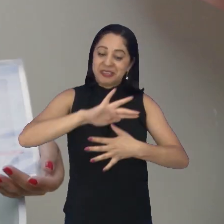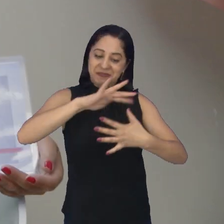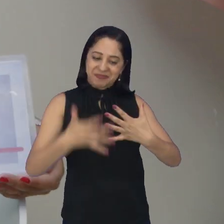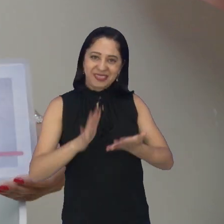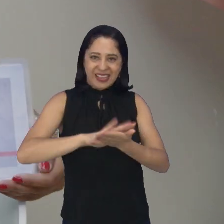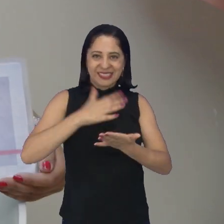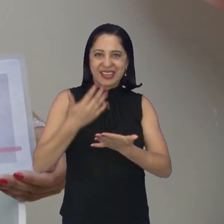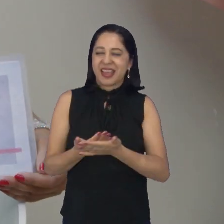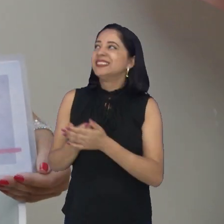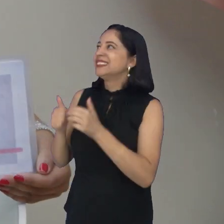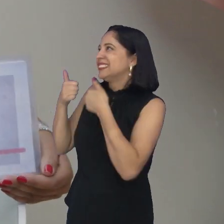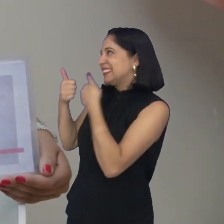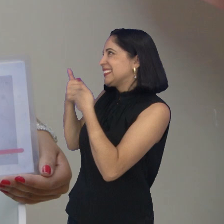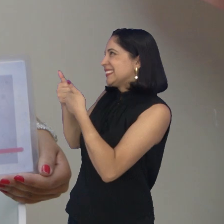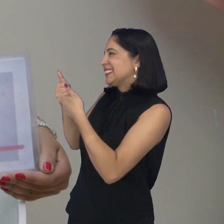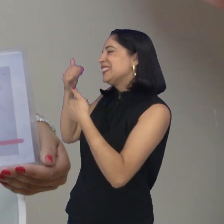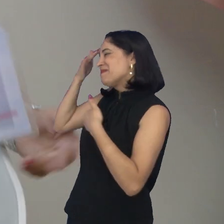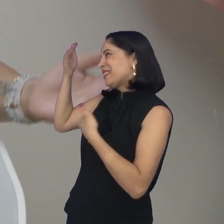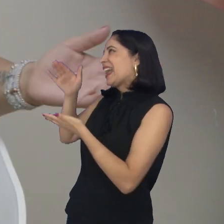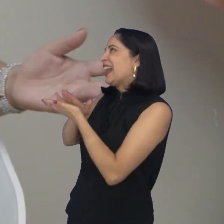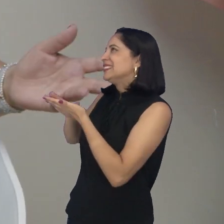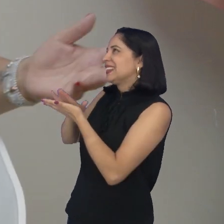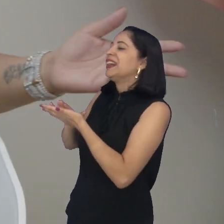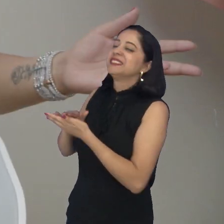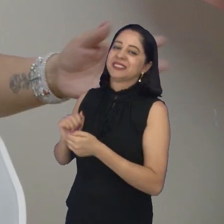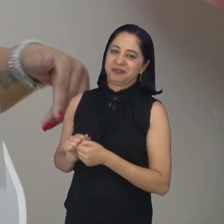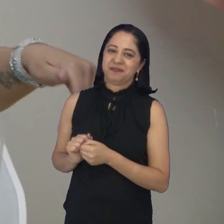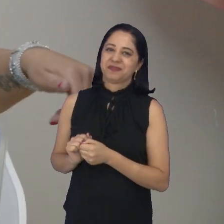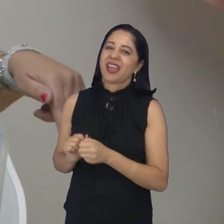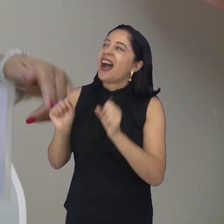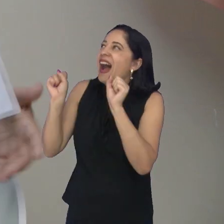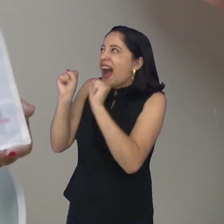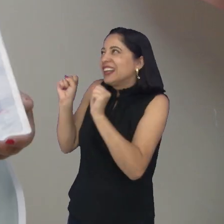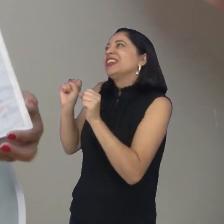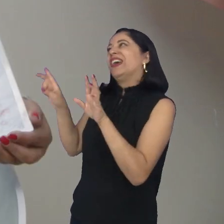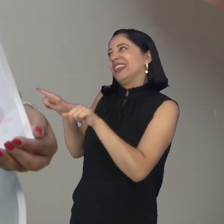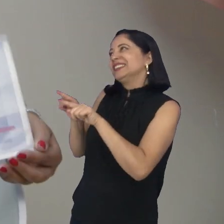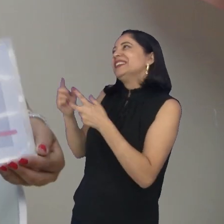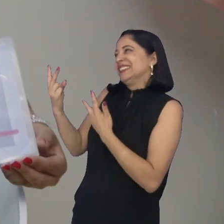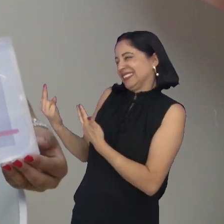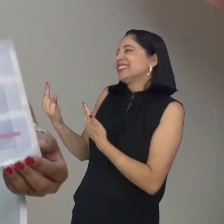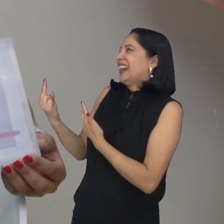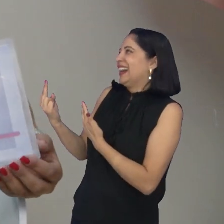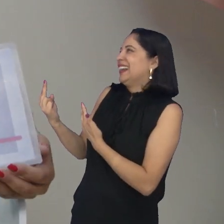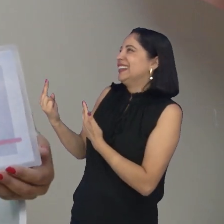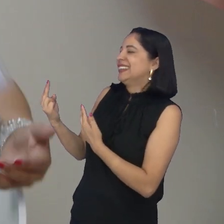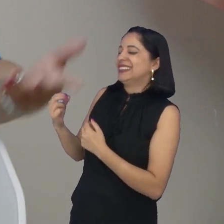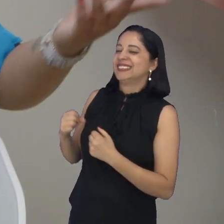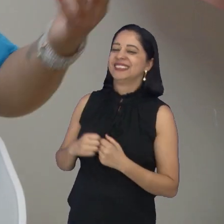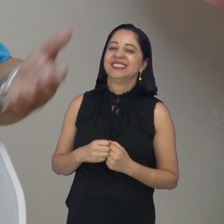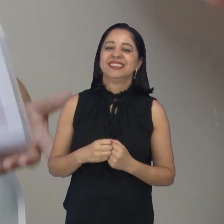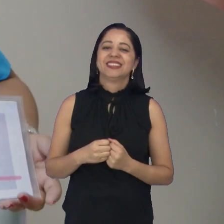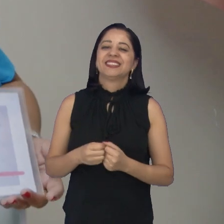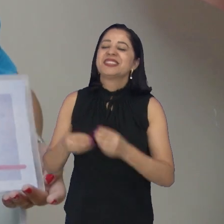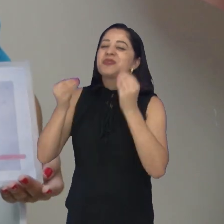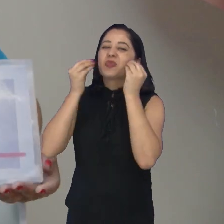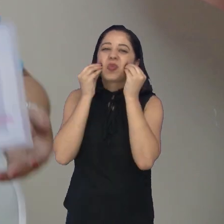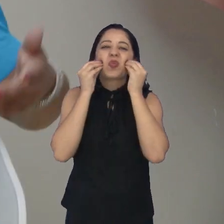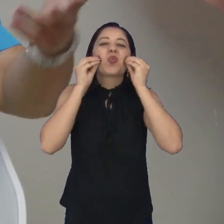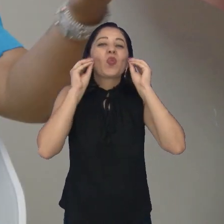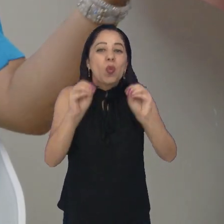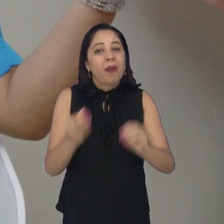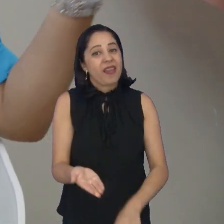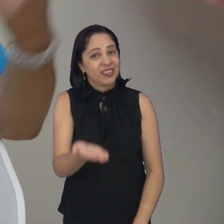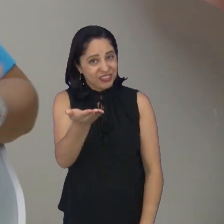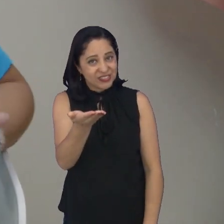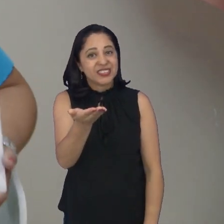tradução em Libras o tempo todo. Ana, você sabe, né? Adoro você aqui no De Bem, ela é oficial. Um beijo para você que está em casa, para